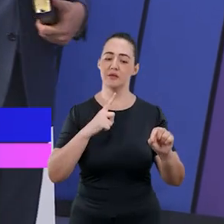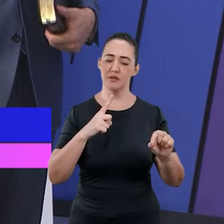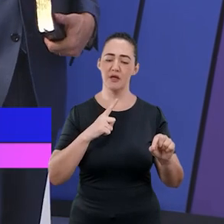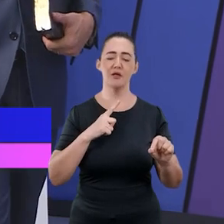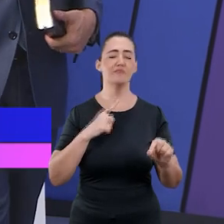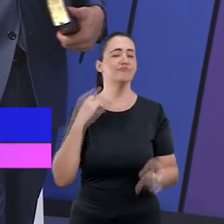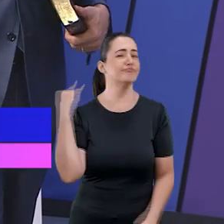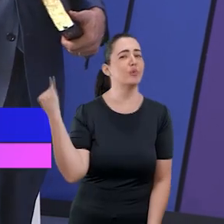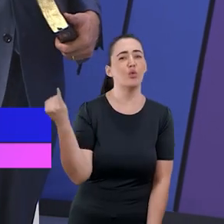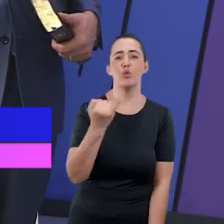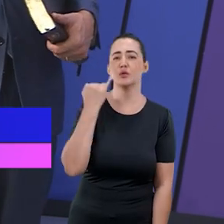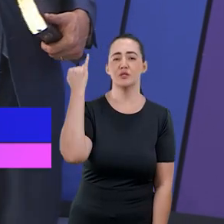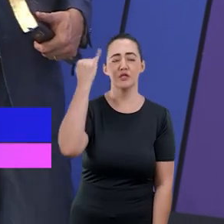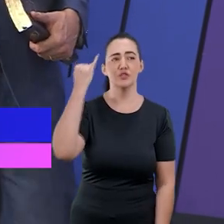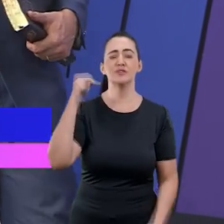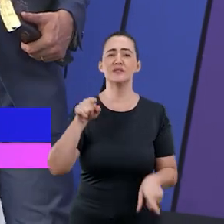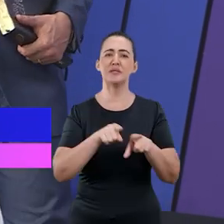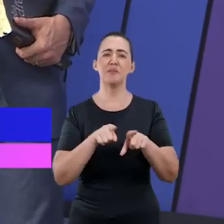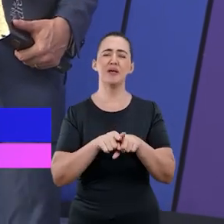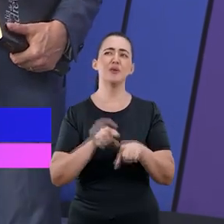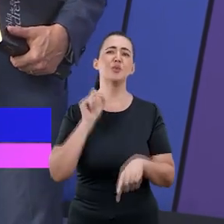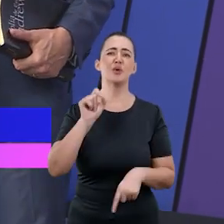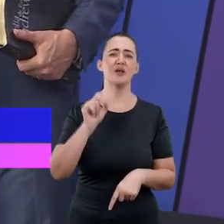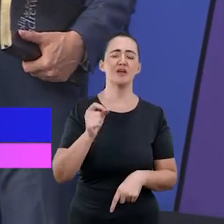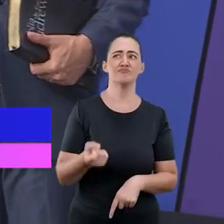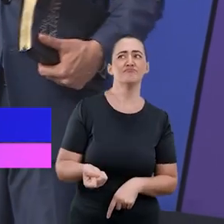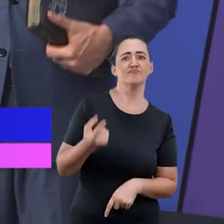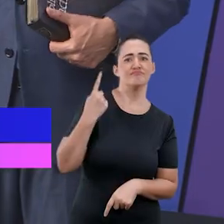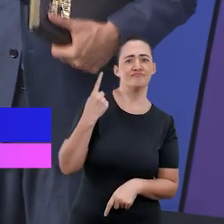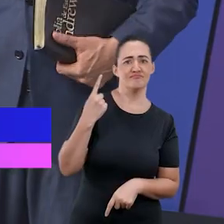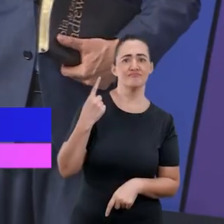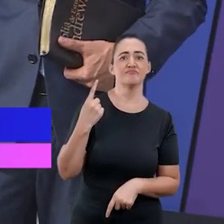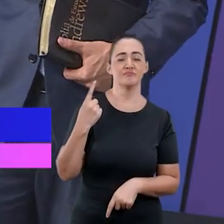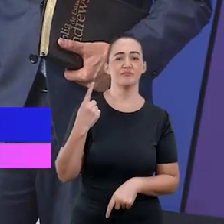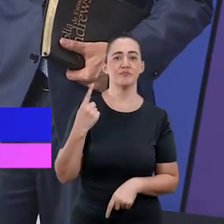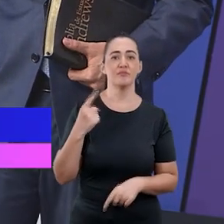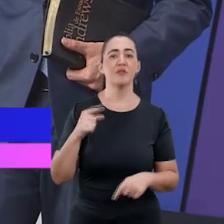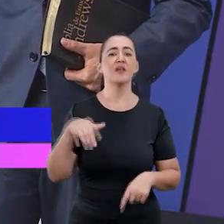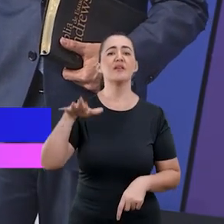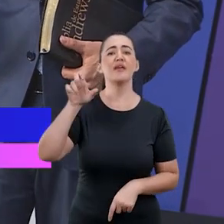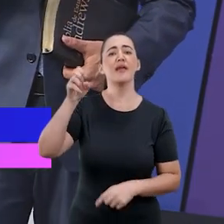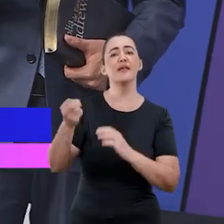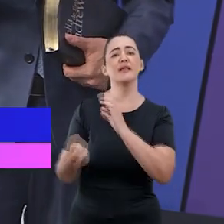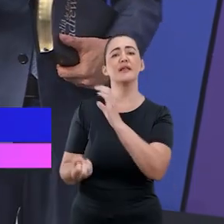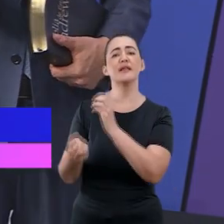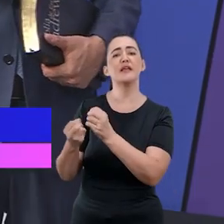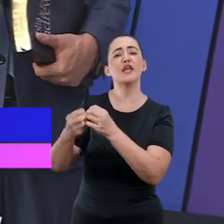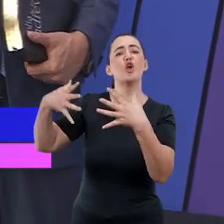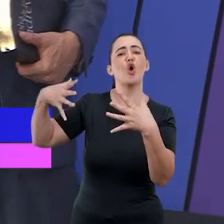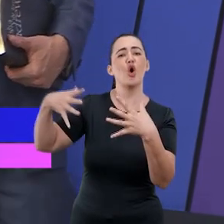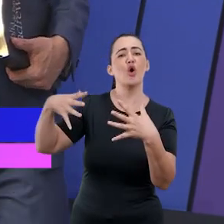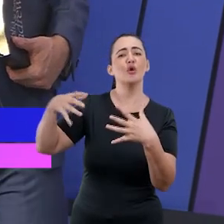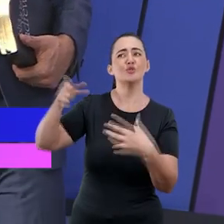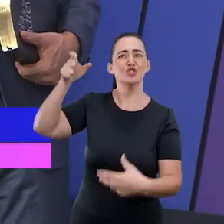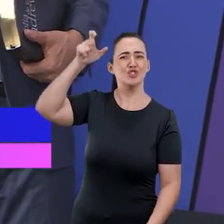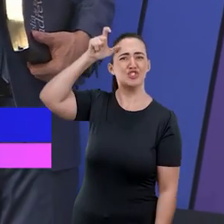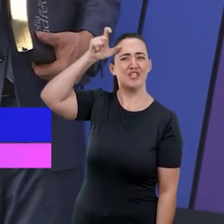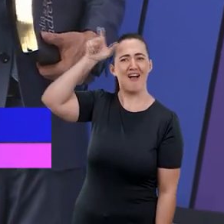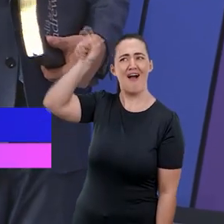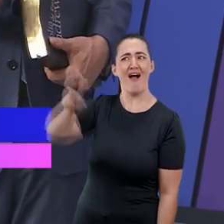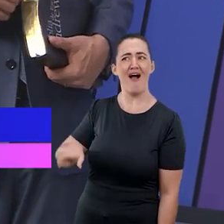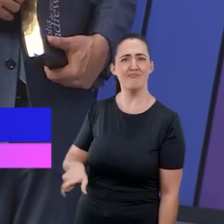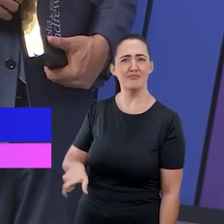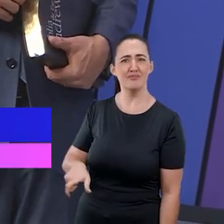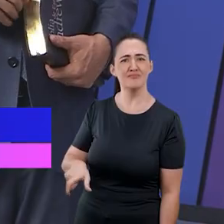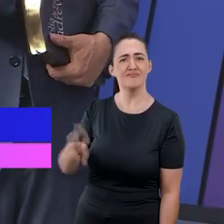dos temas mais intrigantes de toda a Bíblia. Quem fez o diabo? Esse anjo que se levanta contra mim,